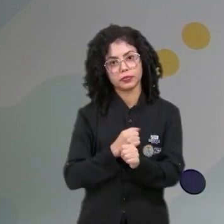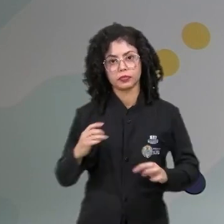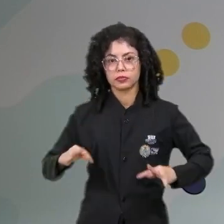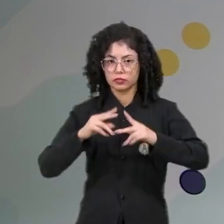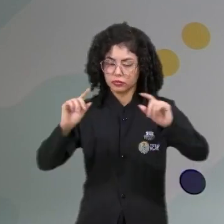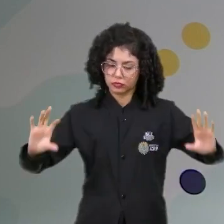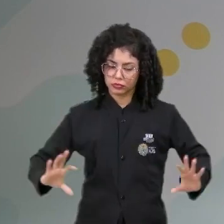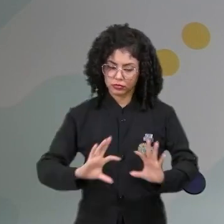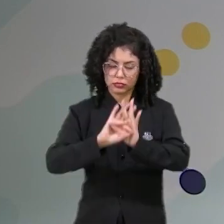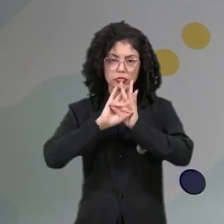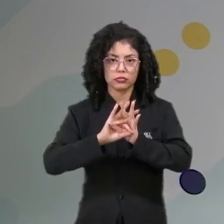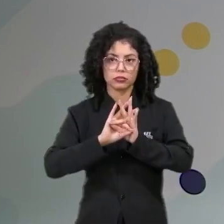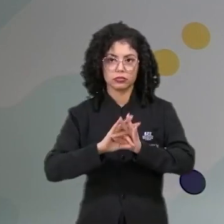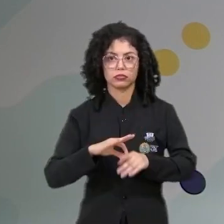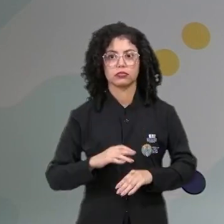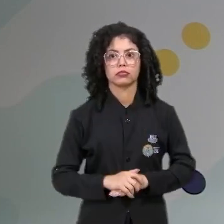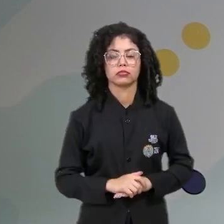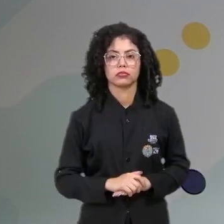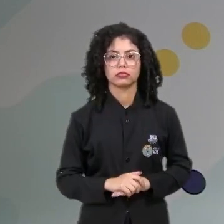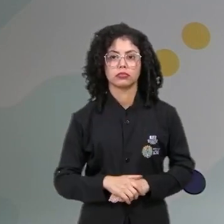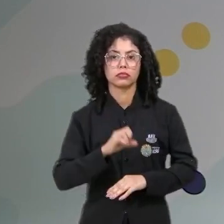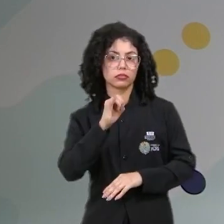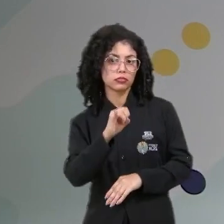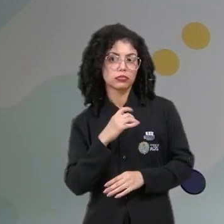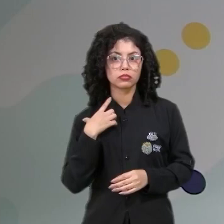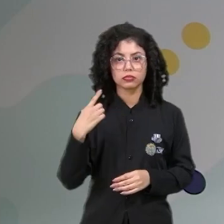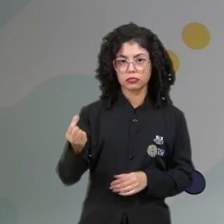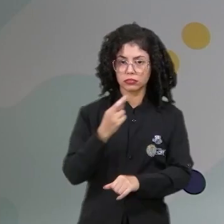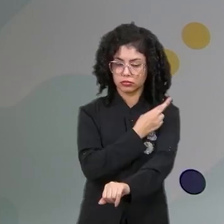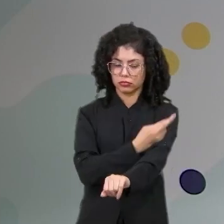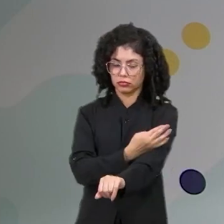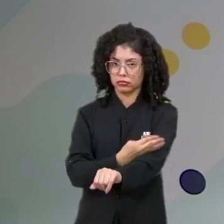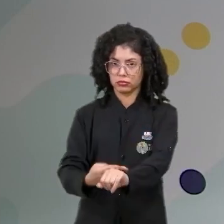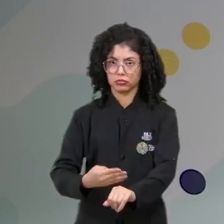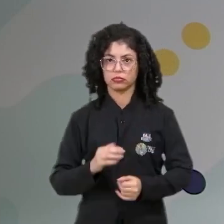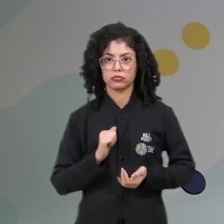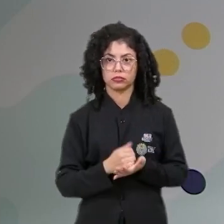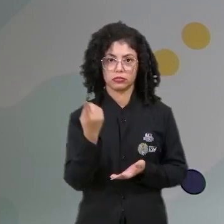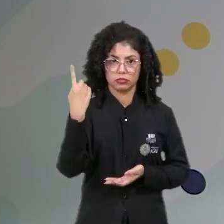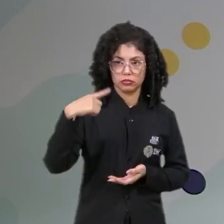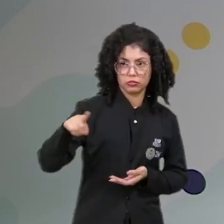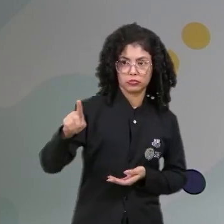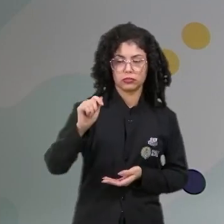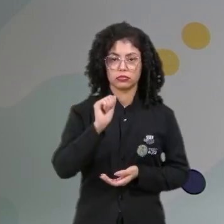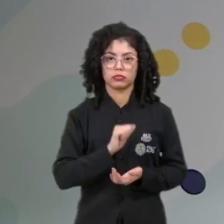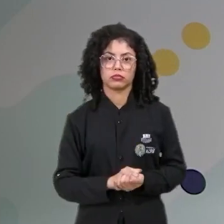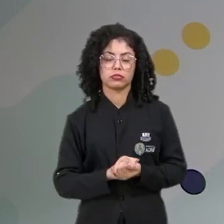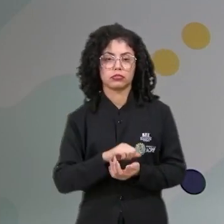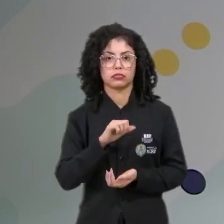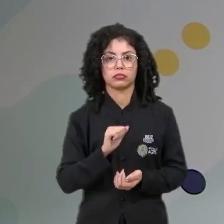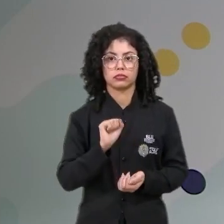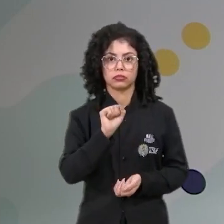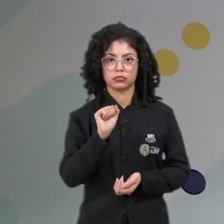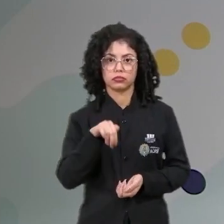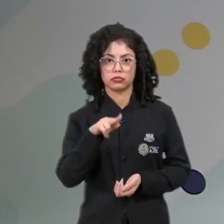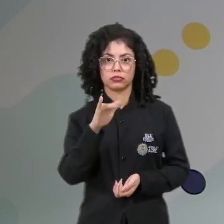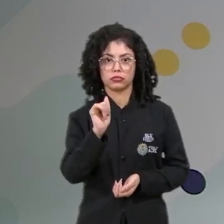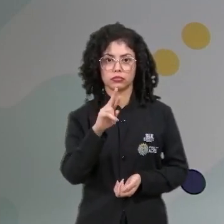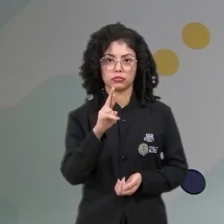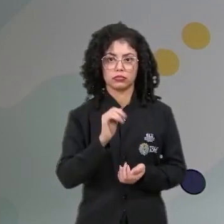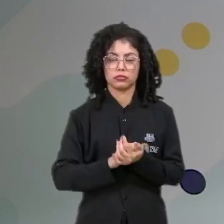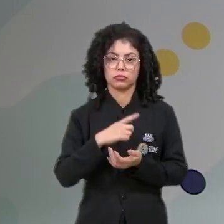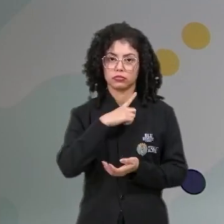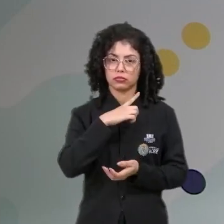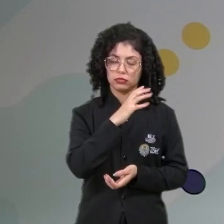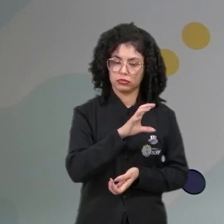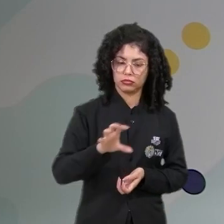totalmente ligadas. Como assim? Se você sair aqui de Rio Branco e for para Senador Guiomar, você vai perceber que existe uma